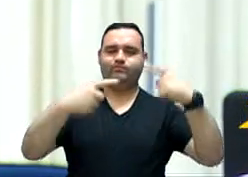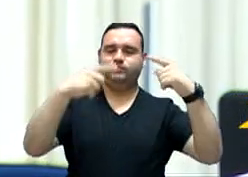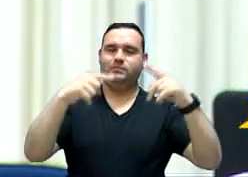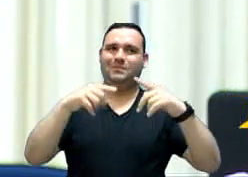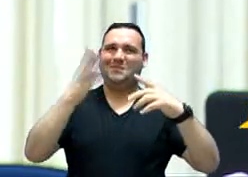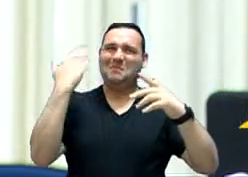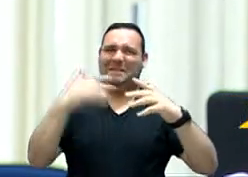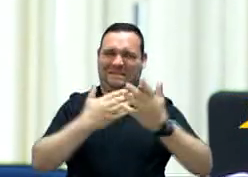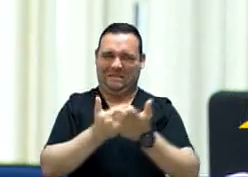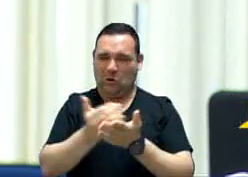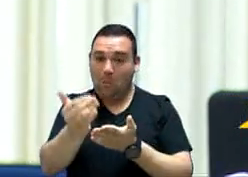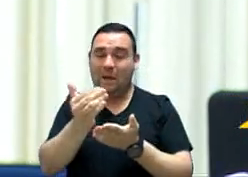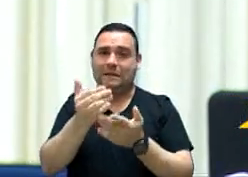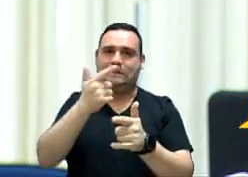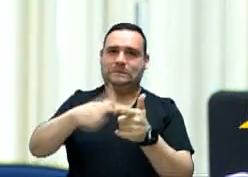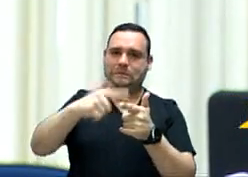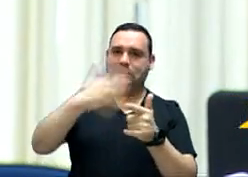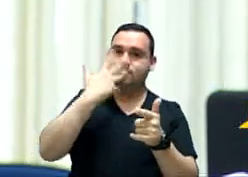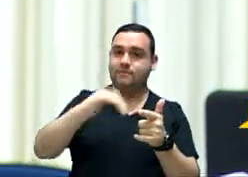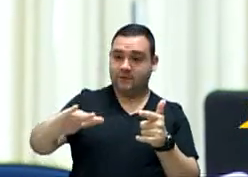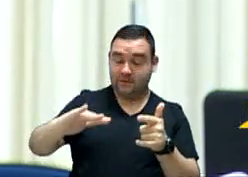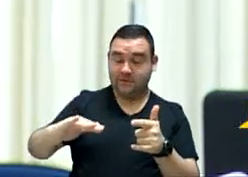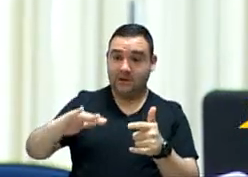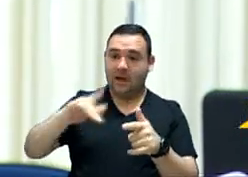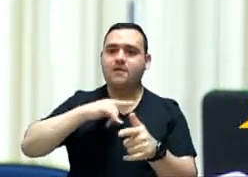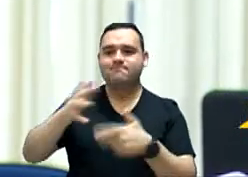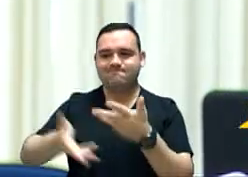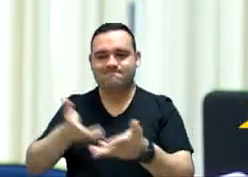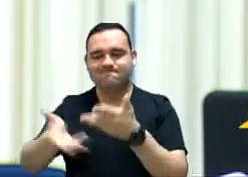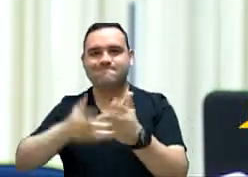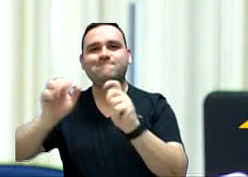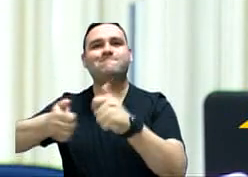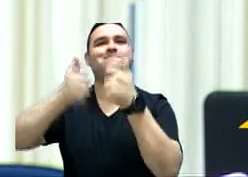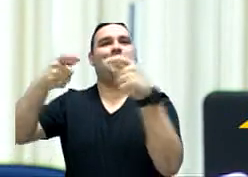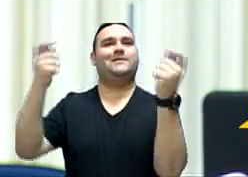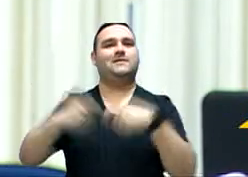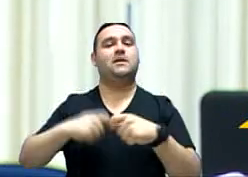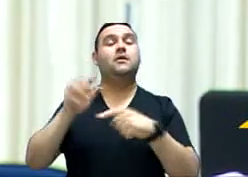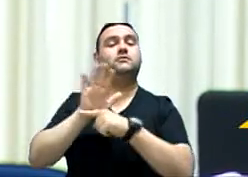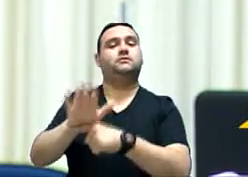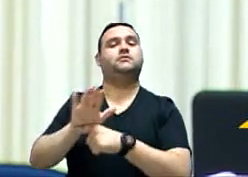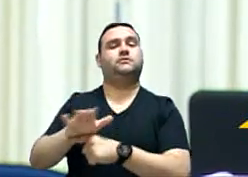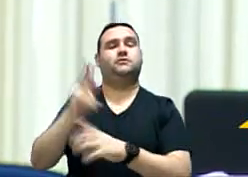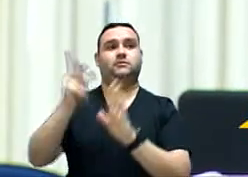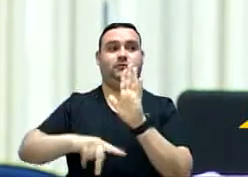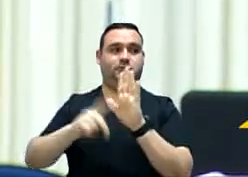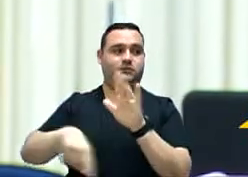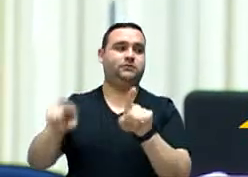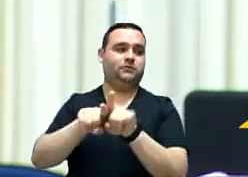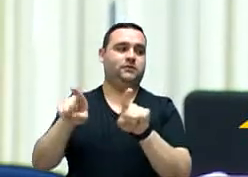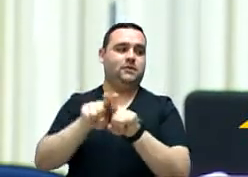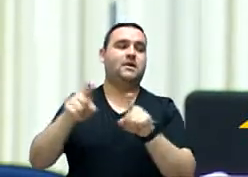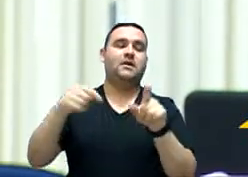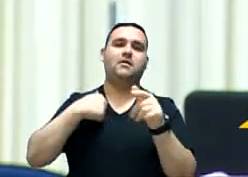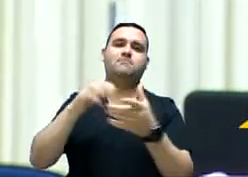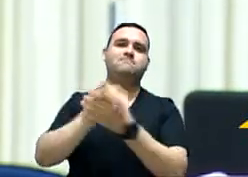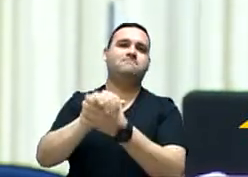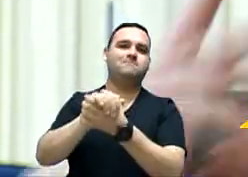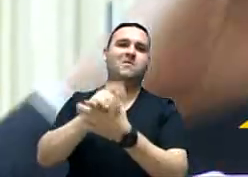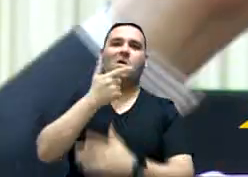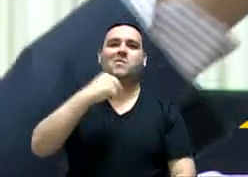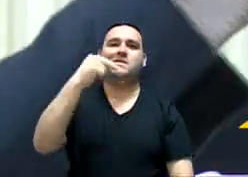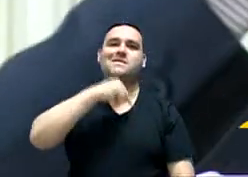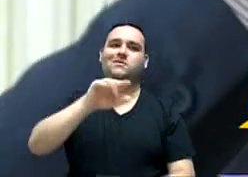na raiz, no início da infância. Então, eu apoio esse projeto, votarei sim e parabenizo o vereador